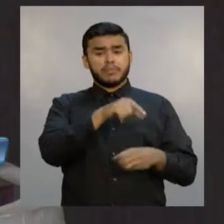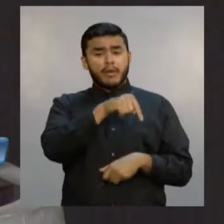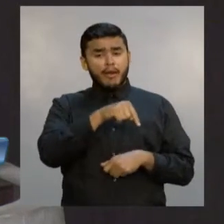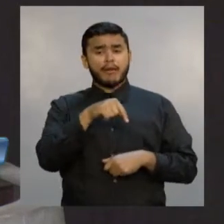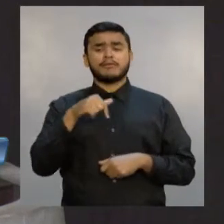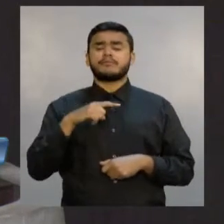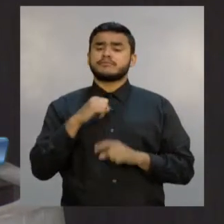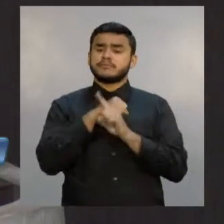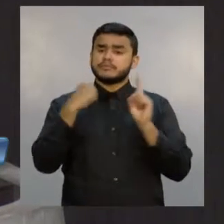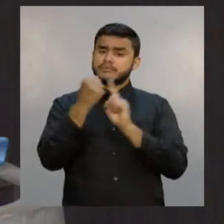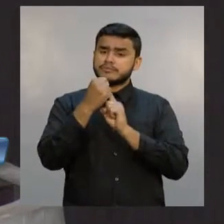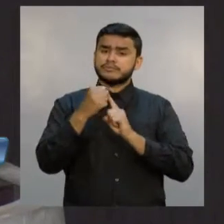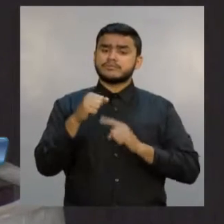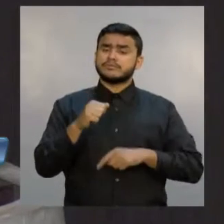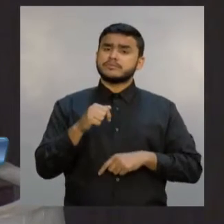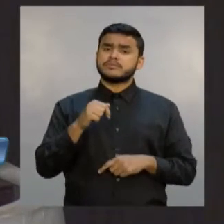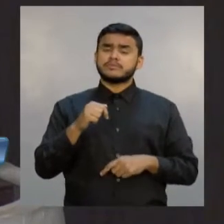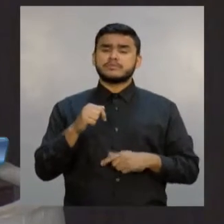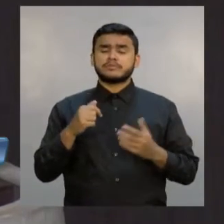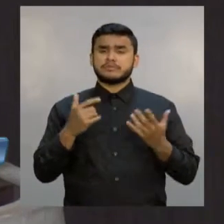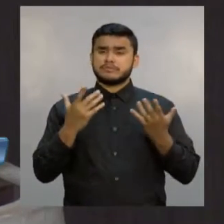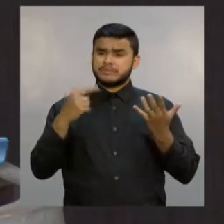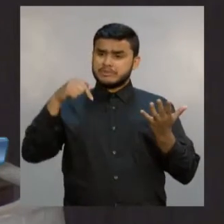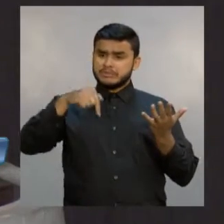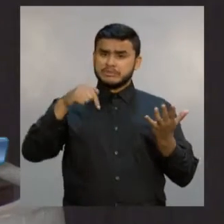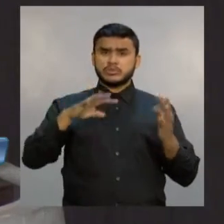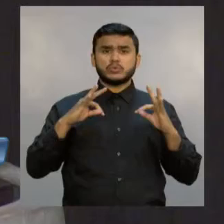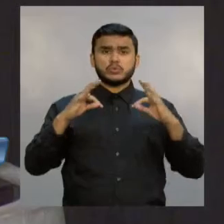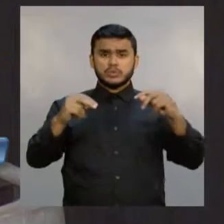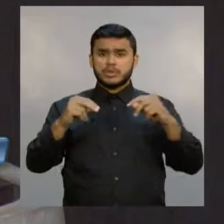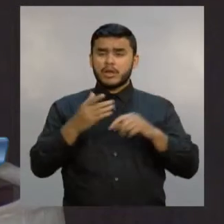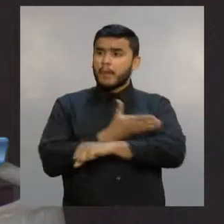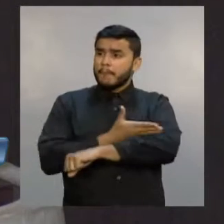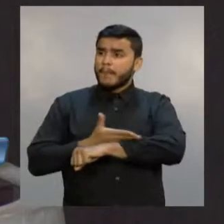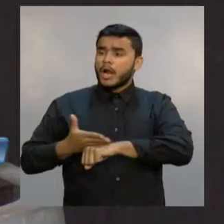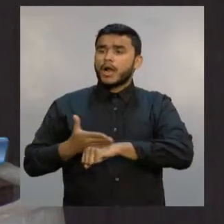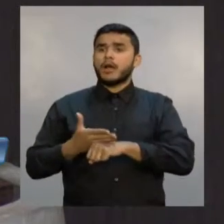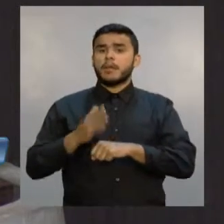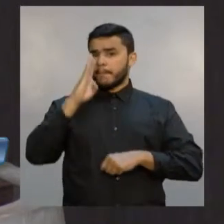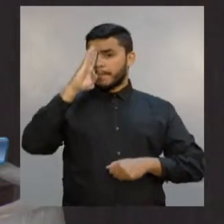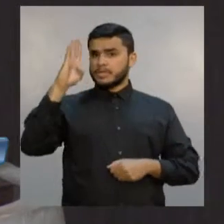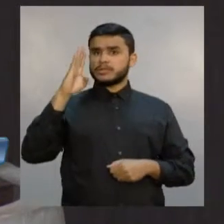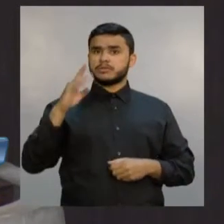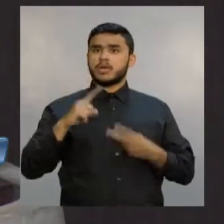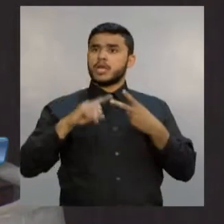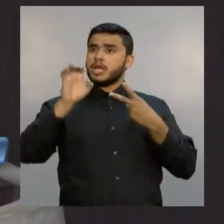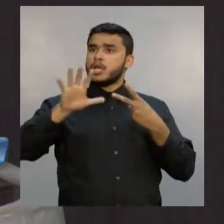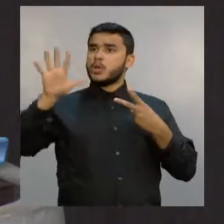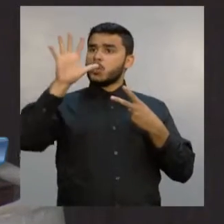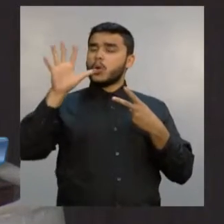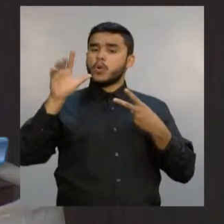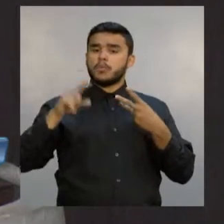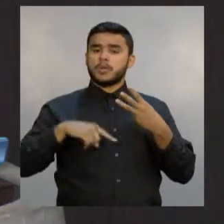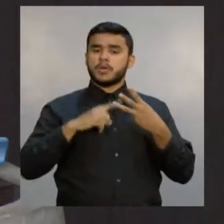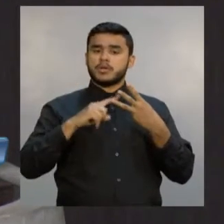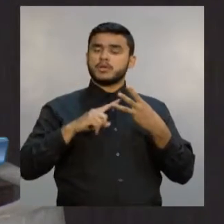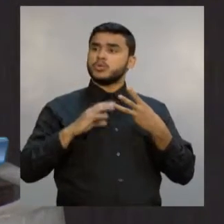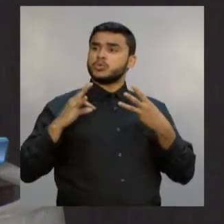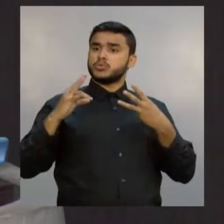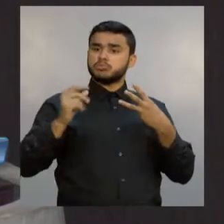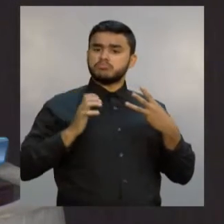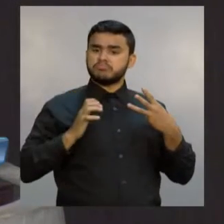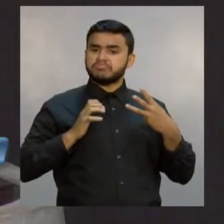ocidental, uma sociedade branca, de matriz europeia, ela é